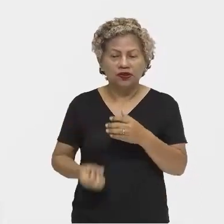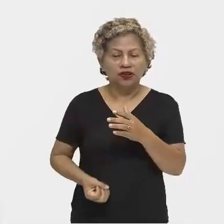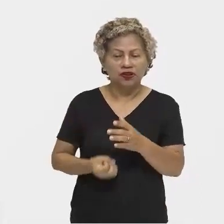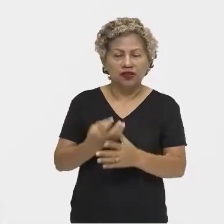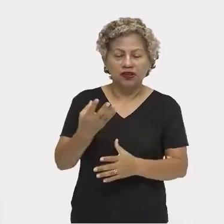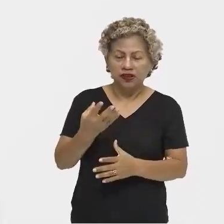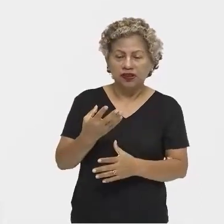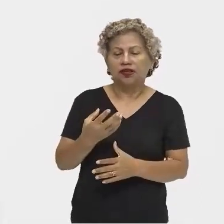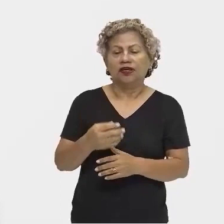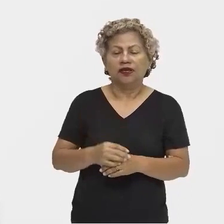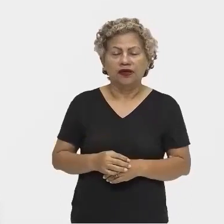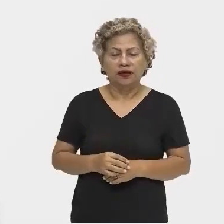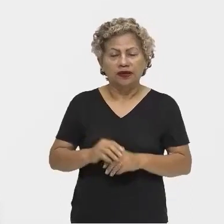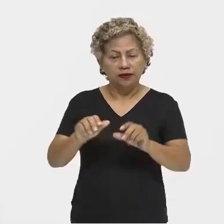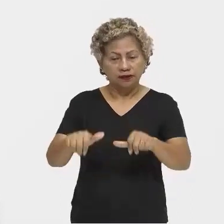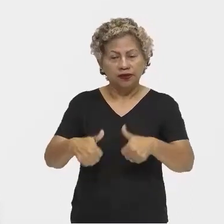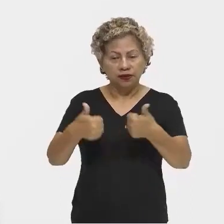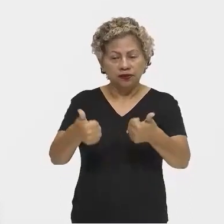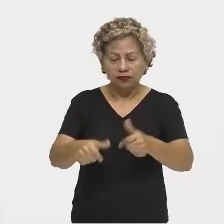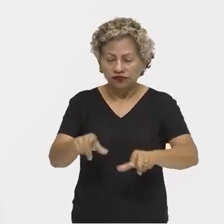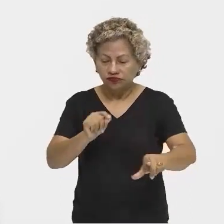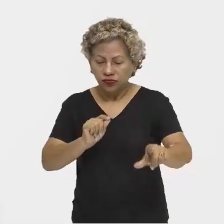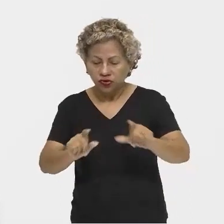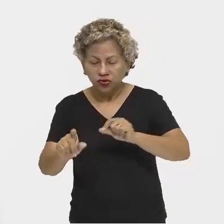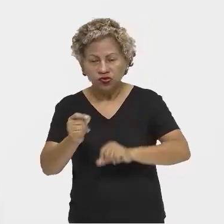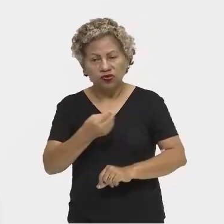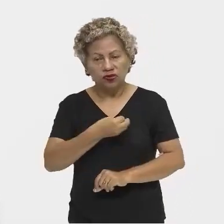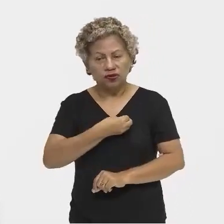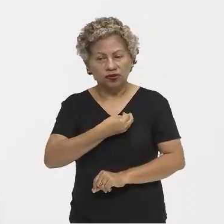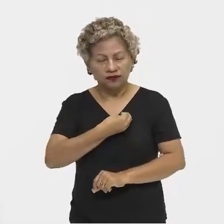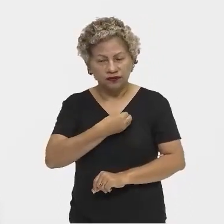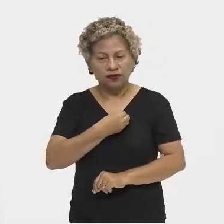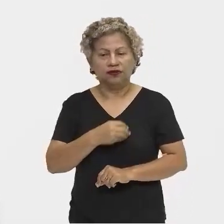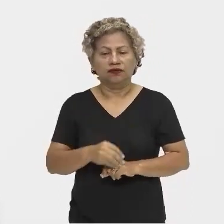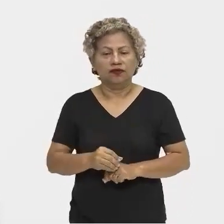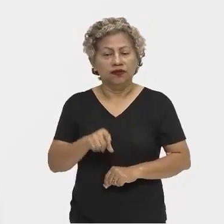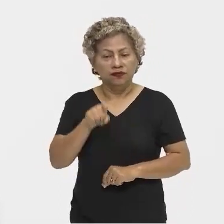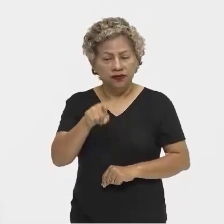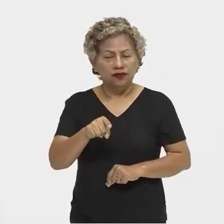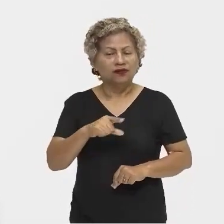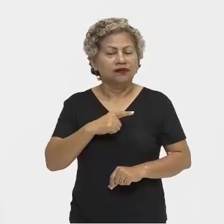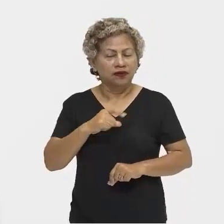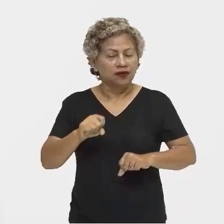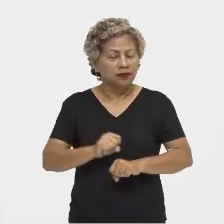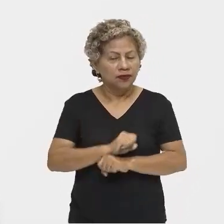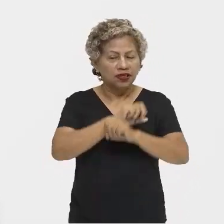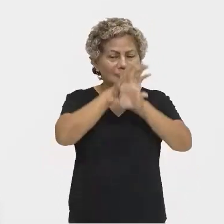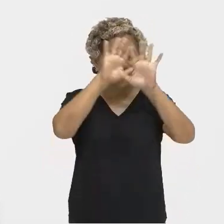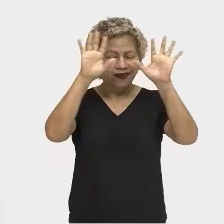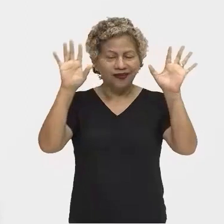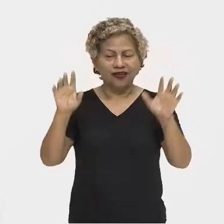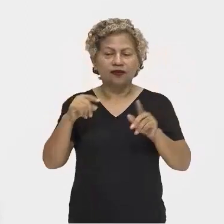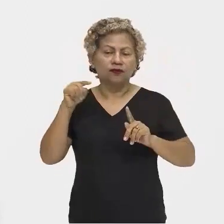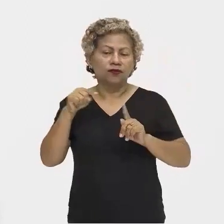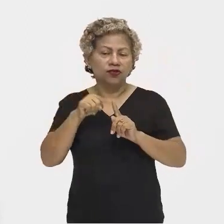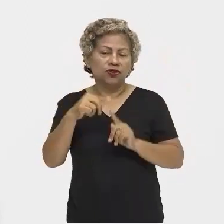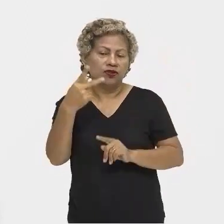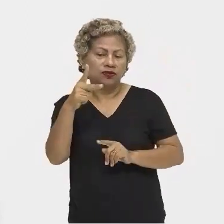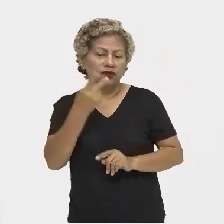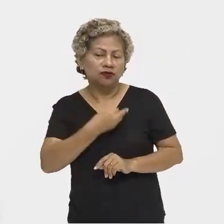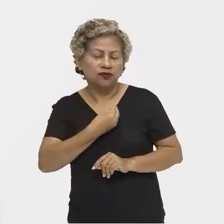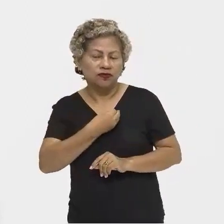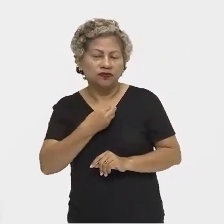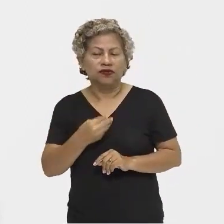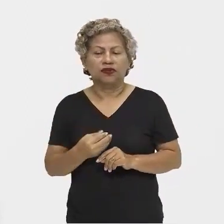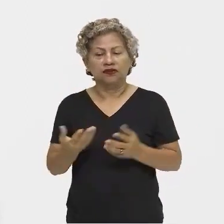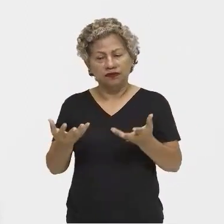e isso significa fazer escolhas. É importante você ter claro onde você quer chegar, o porquê